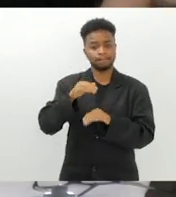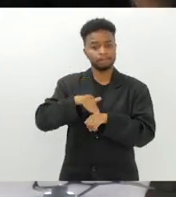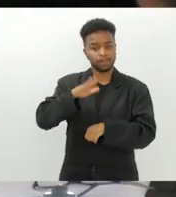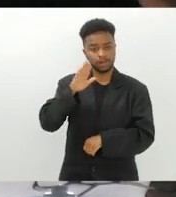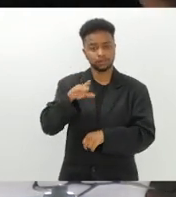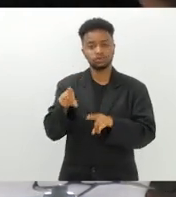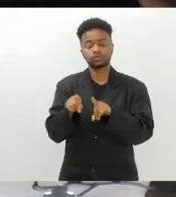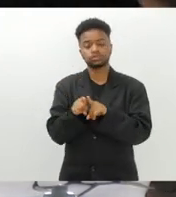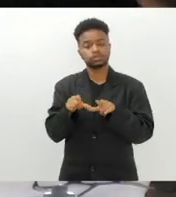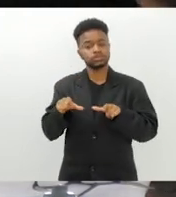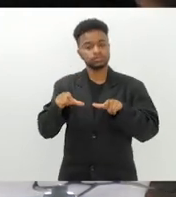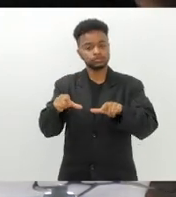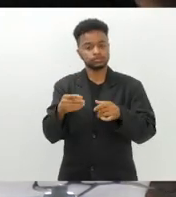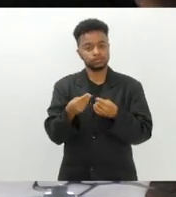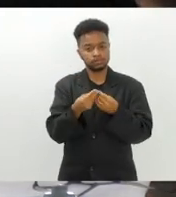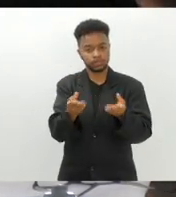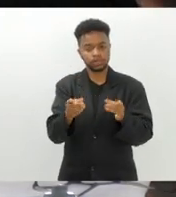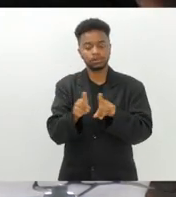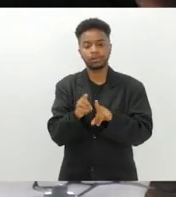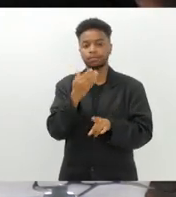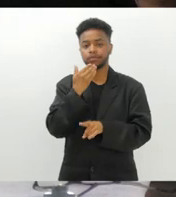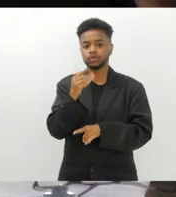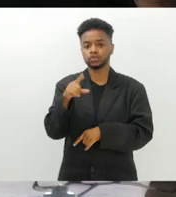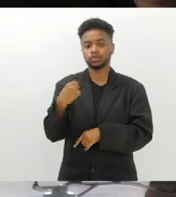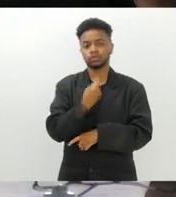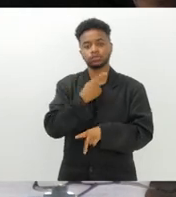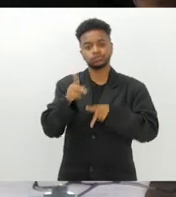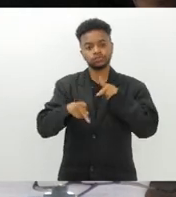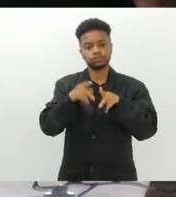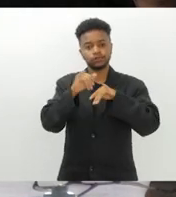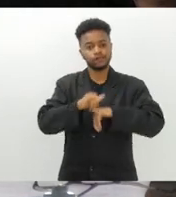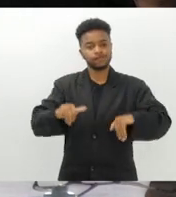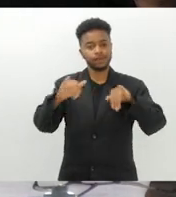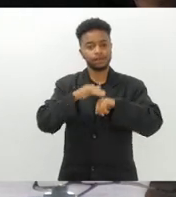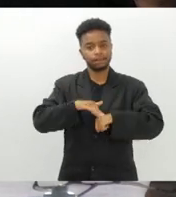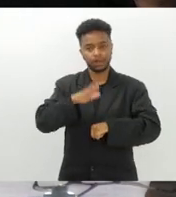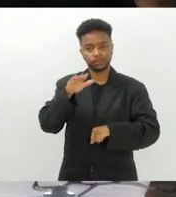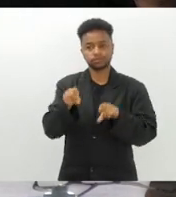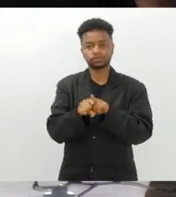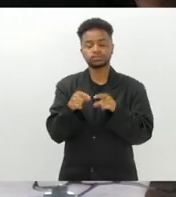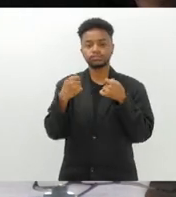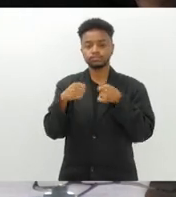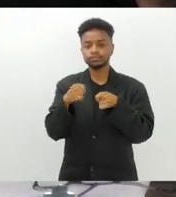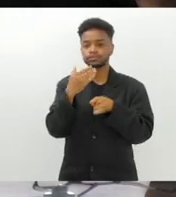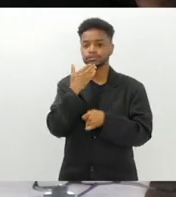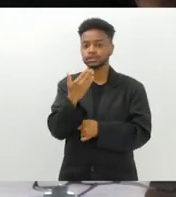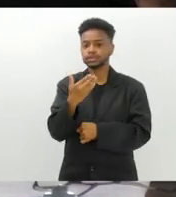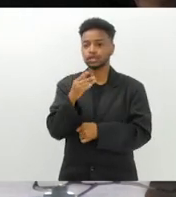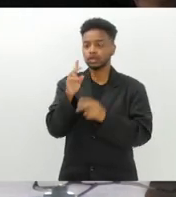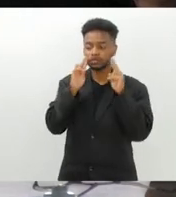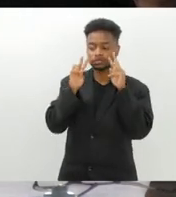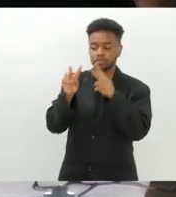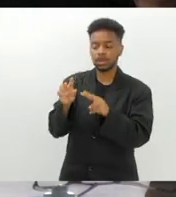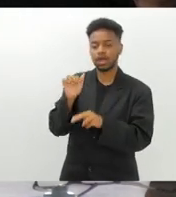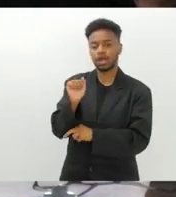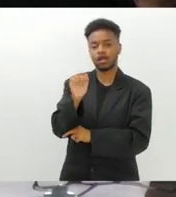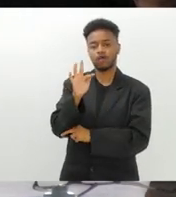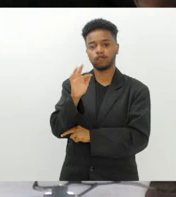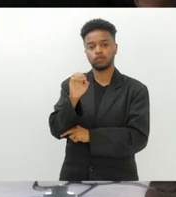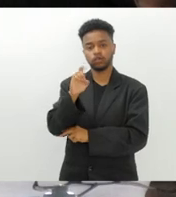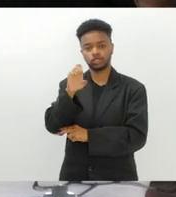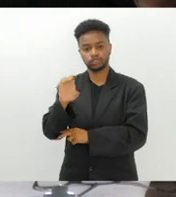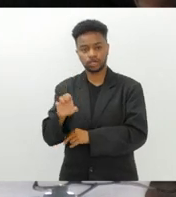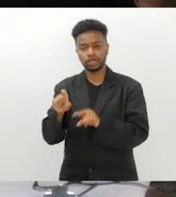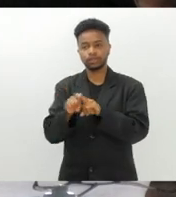pedir que nosso povo possa falar um pouco mais, pedir um olhar para nossos afoxés, agradecer sempre